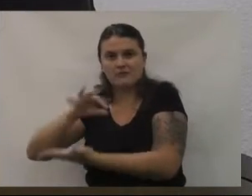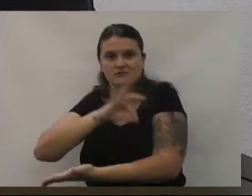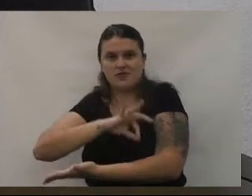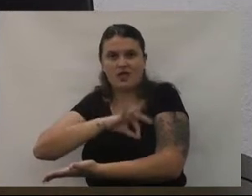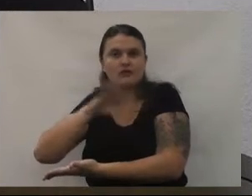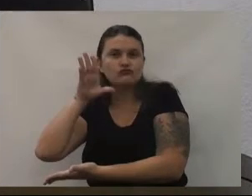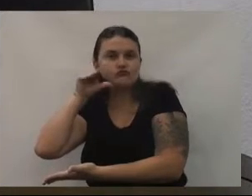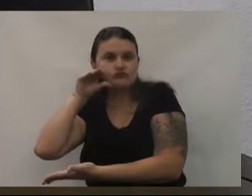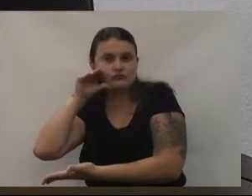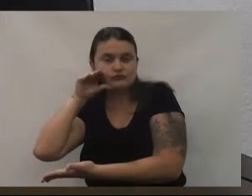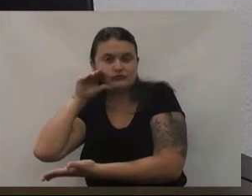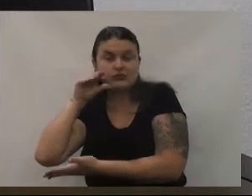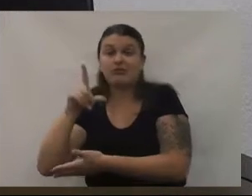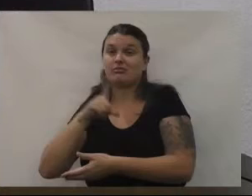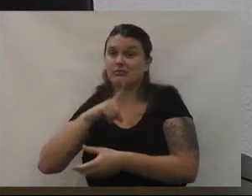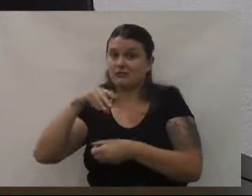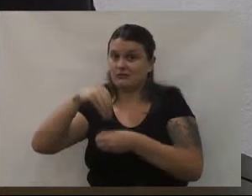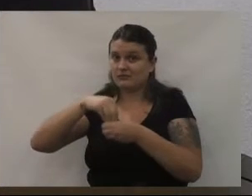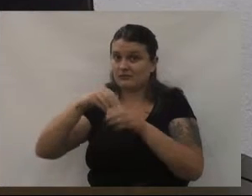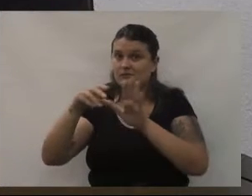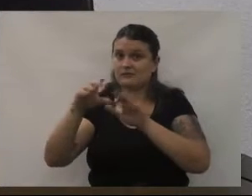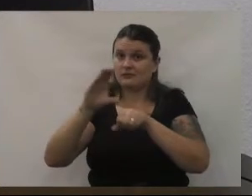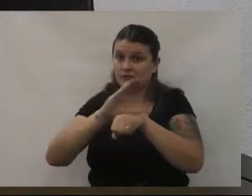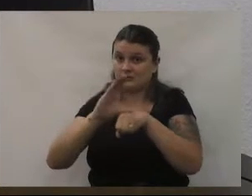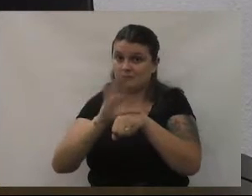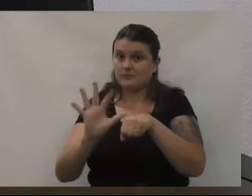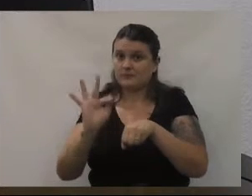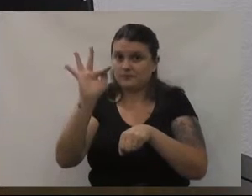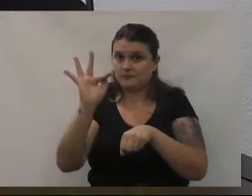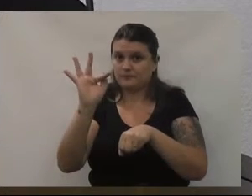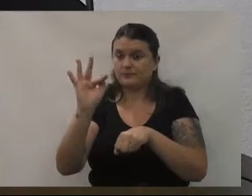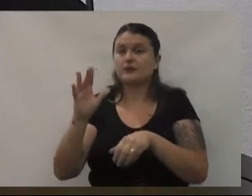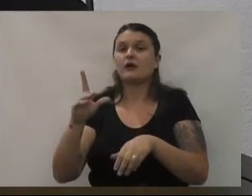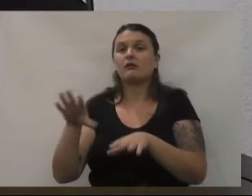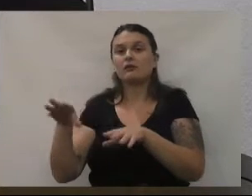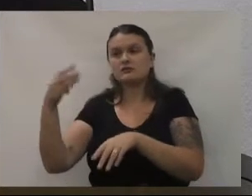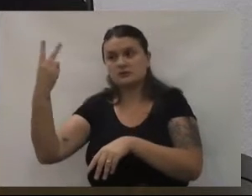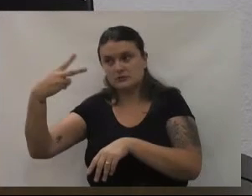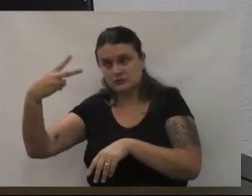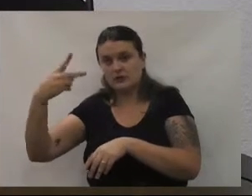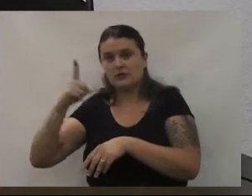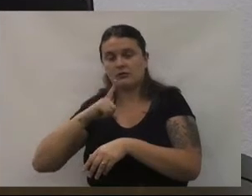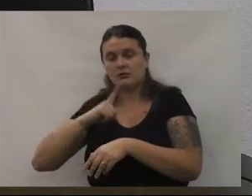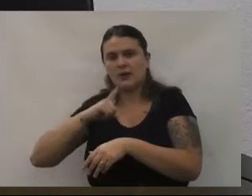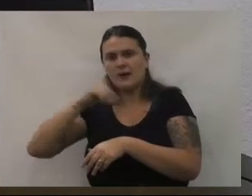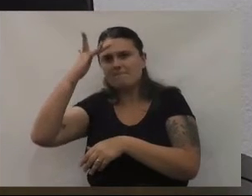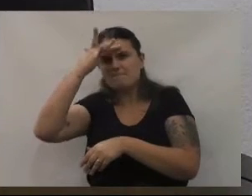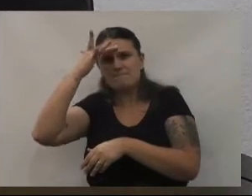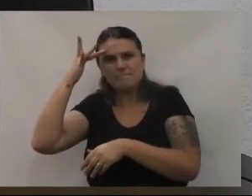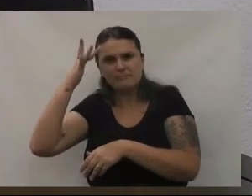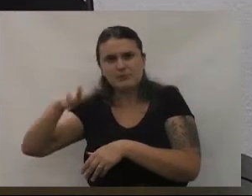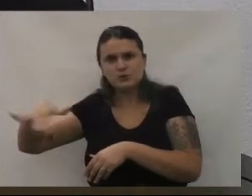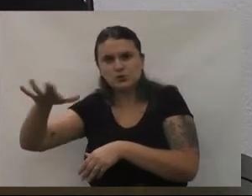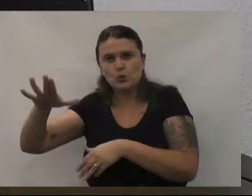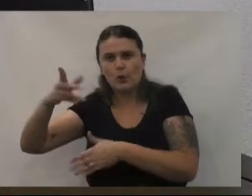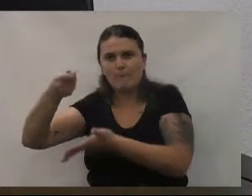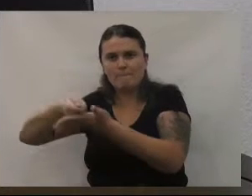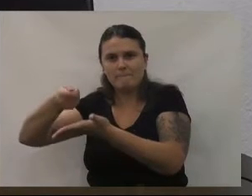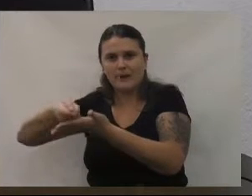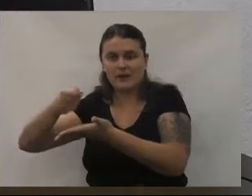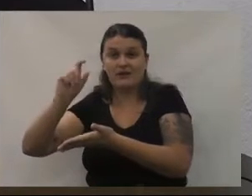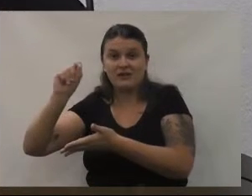está expressamente previsto na Constituição. Daí tem a contribuição dos segurados da Previdência Social,